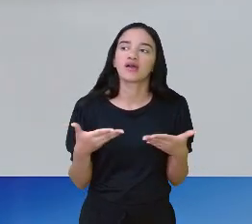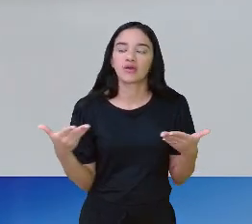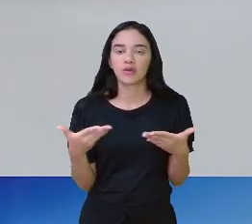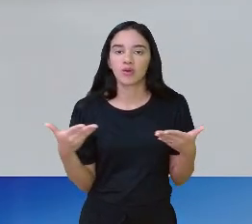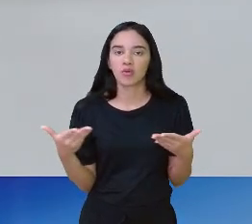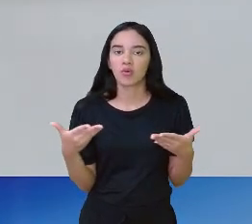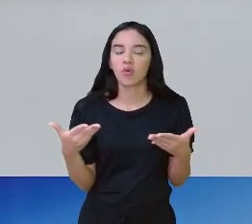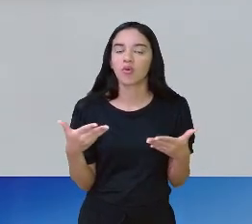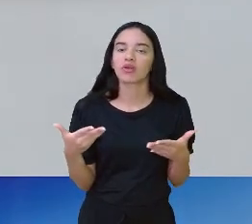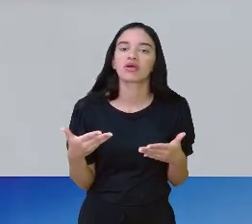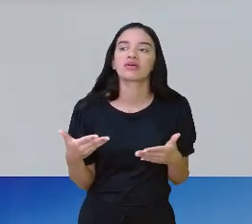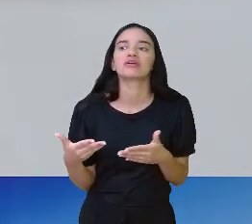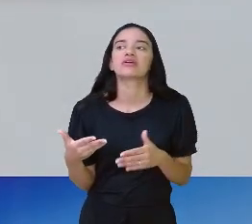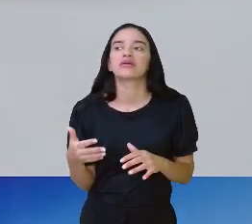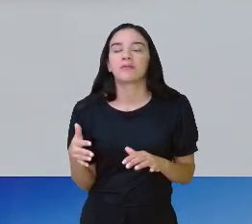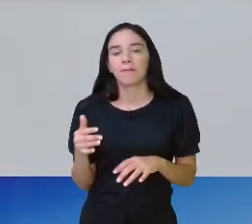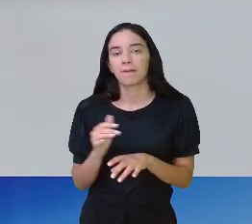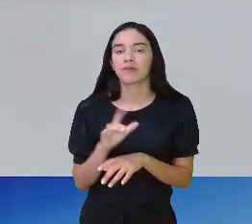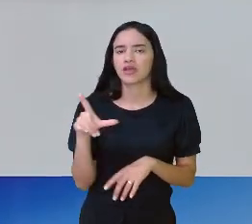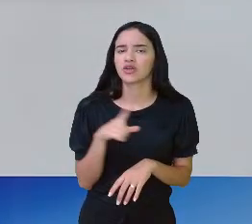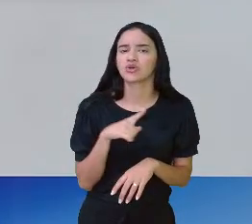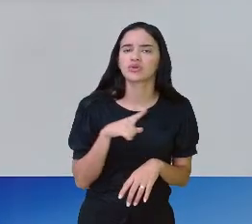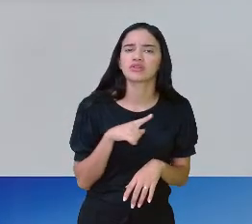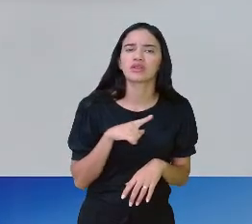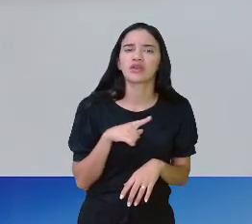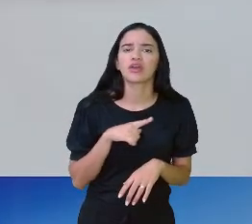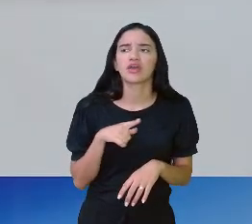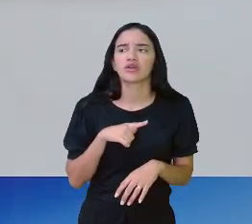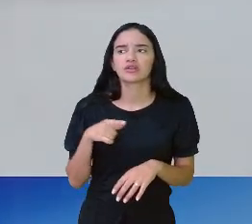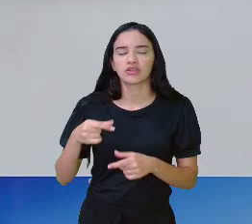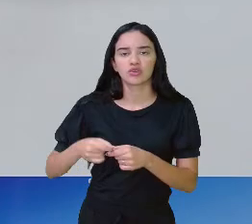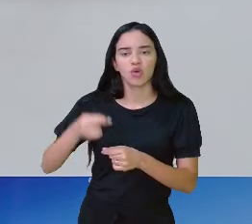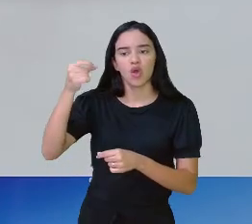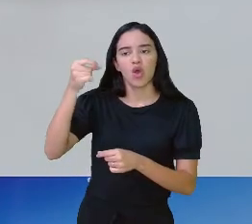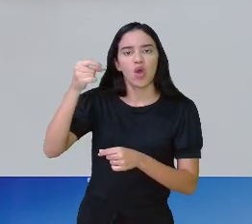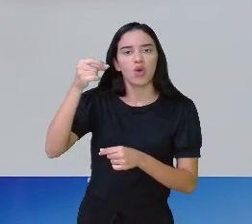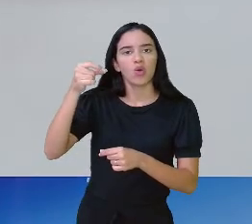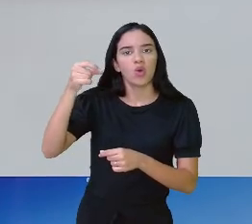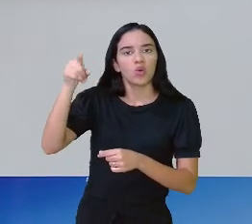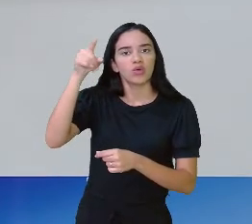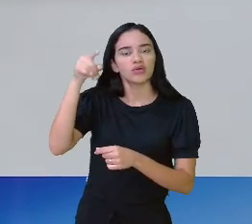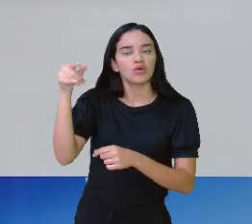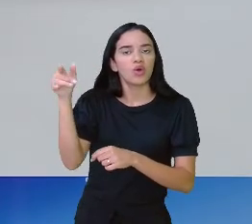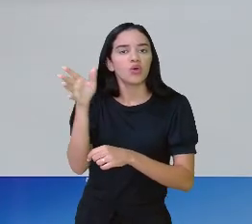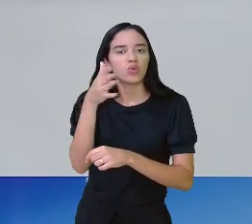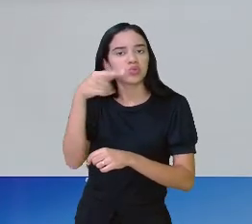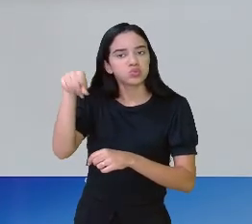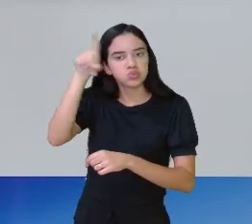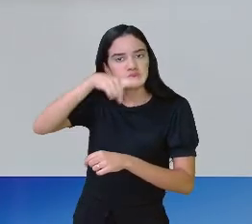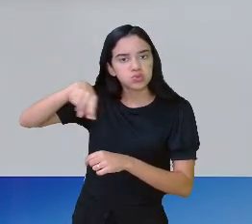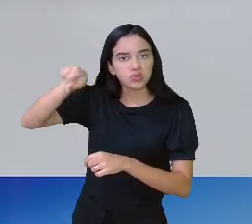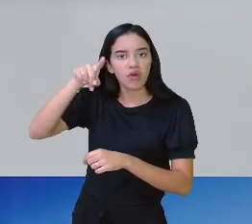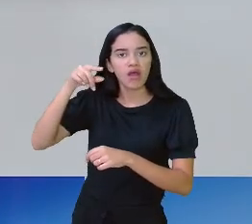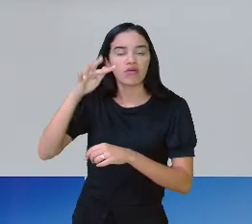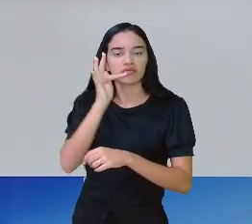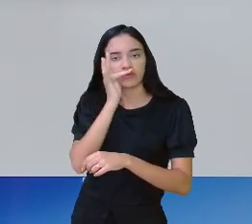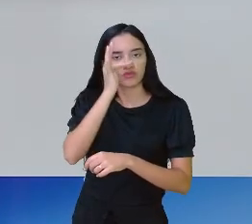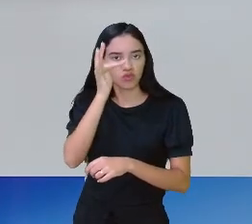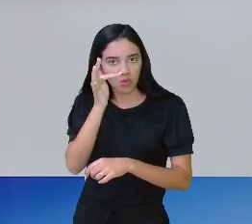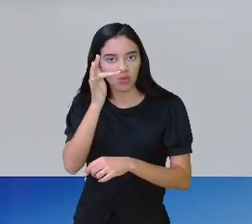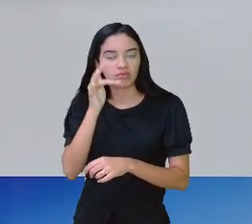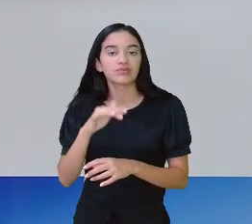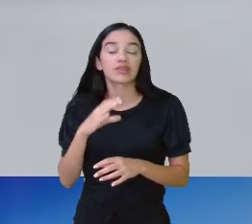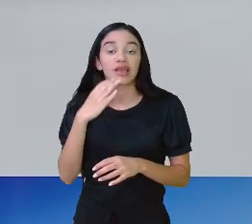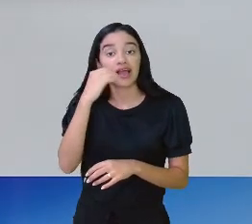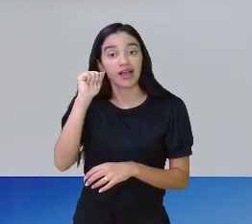a mesma situação. Eu tenho os meus cataventos e quero dividir para 2. Qual